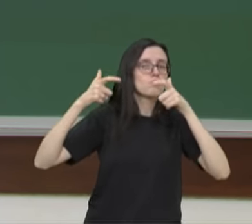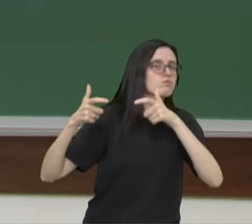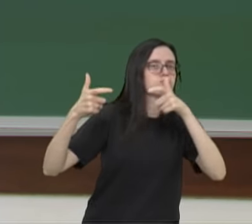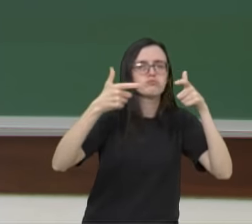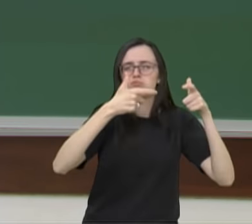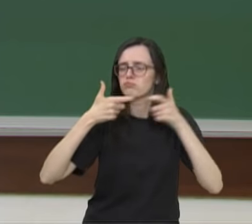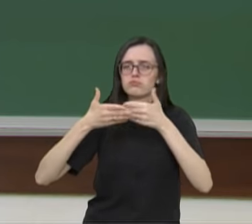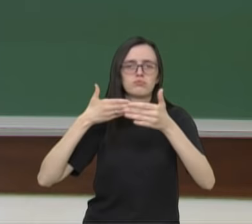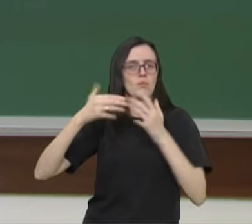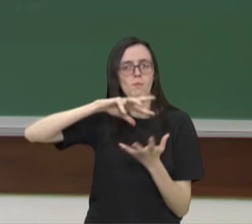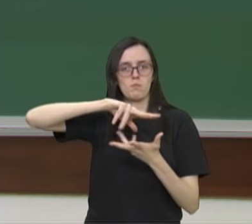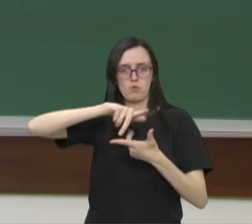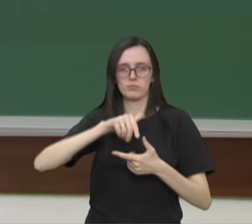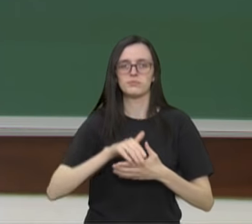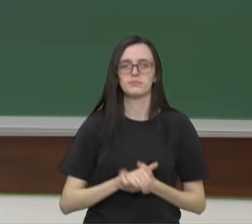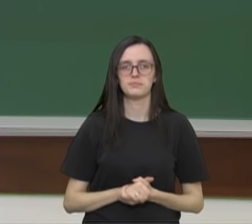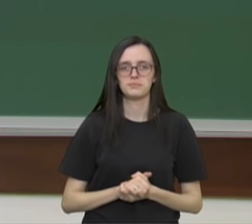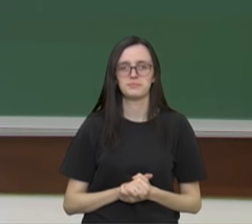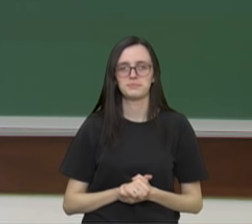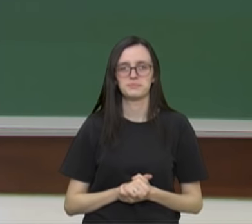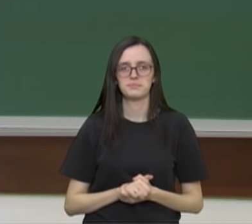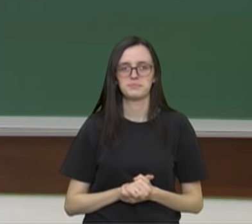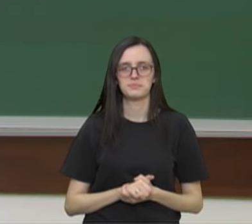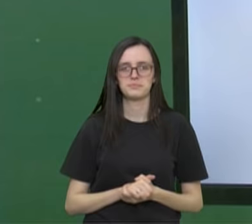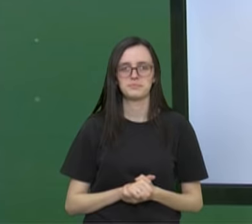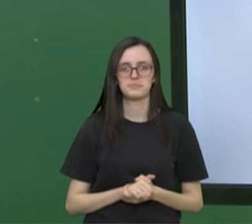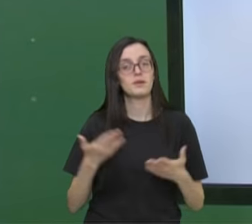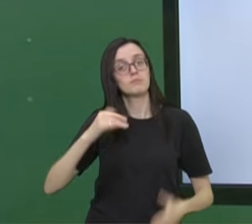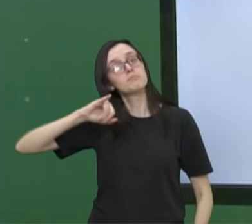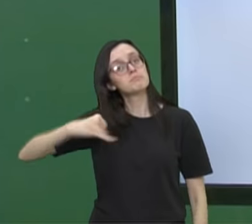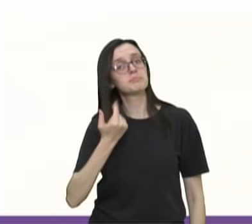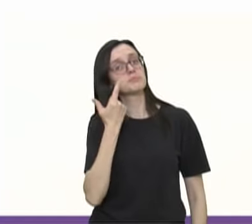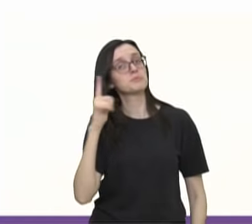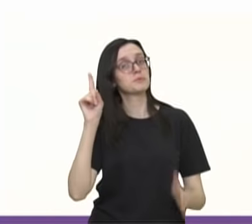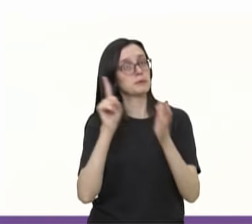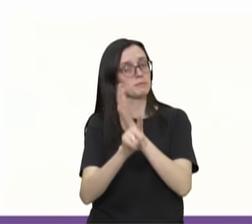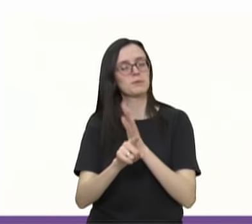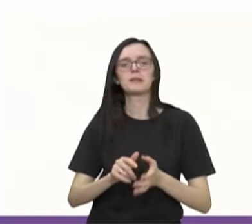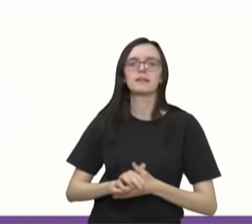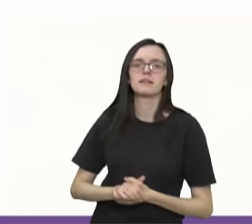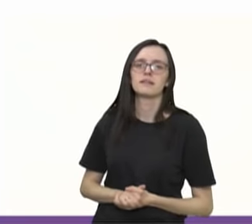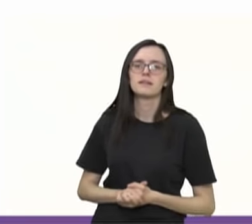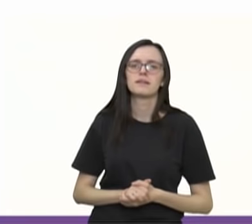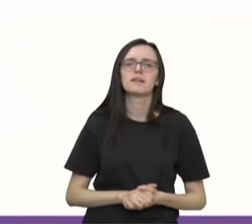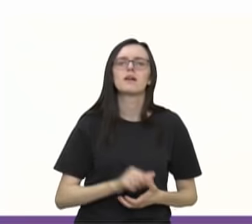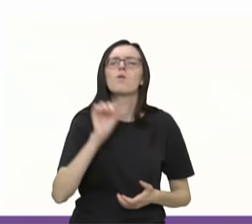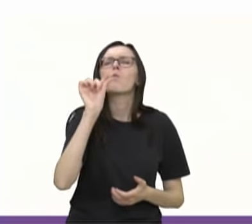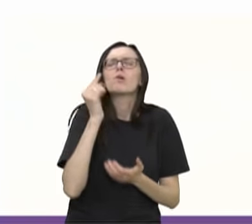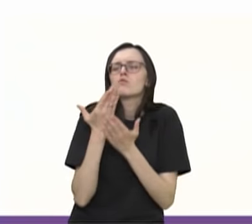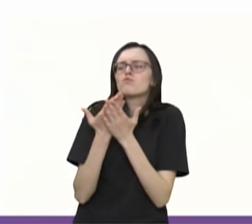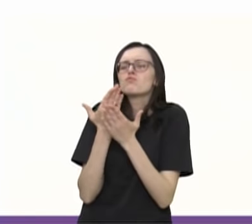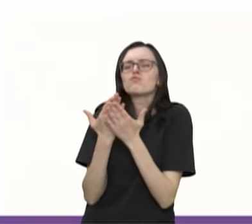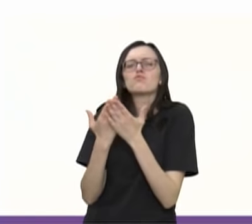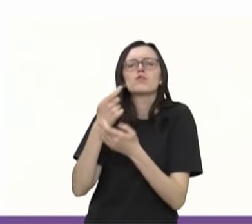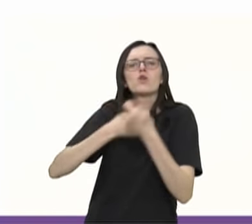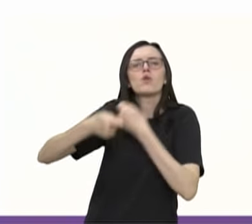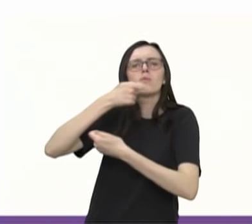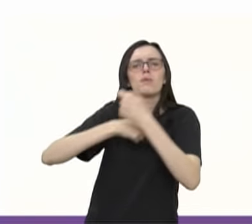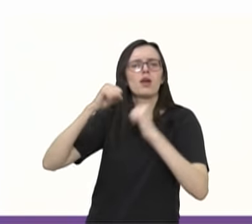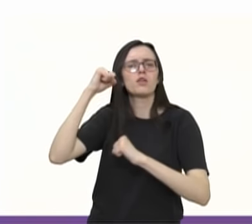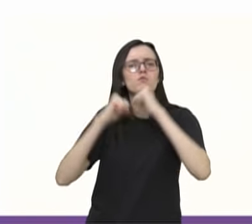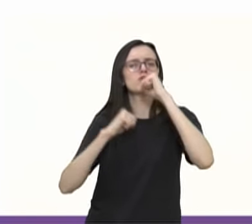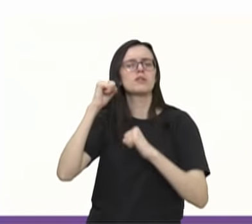geográfico tá ok o olá vamos lá para o outro curso tão que estuda a economia industrial